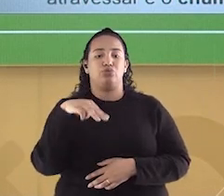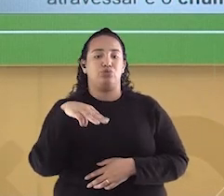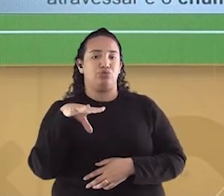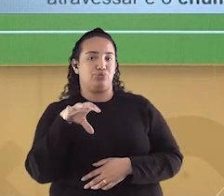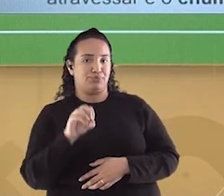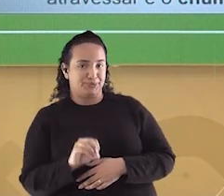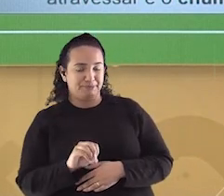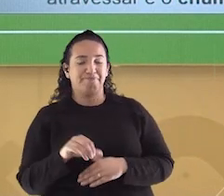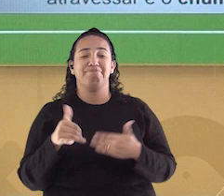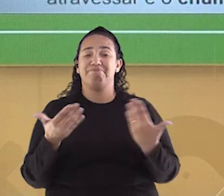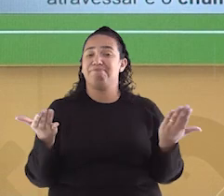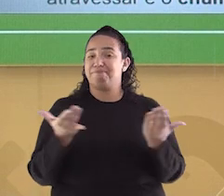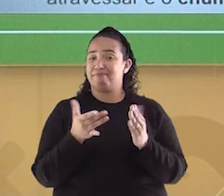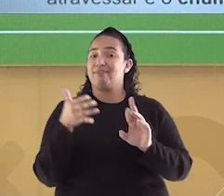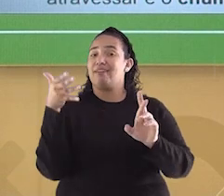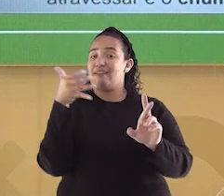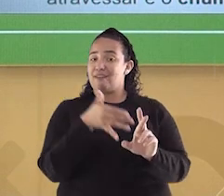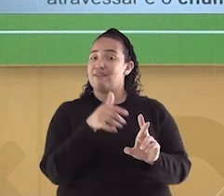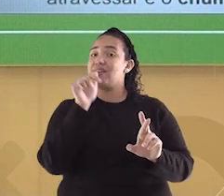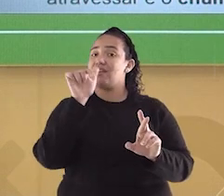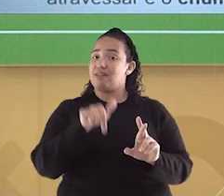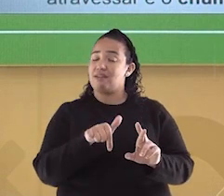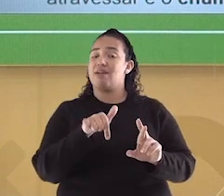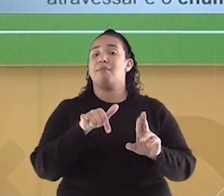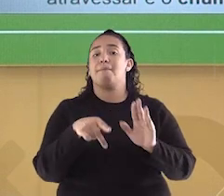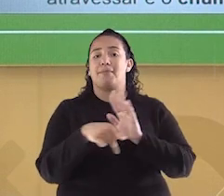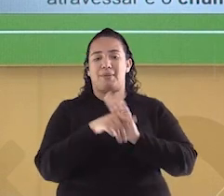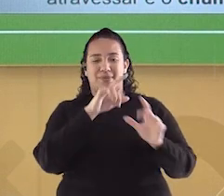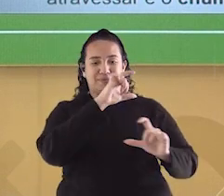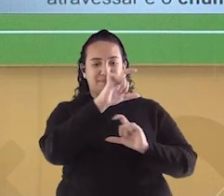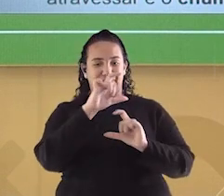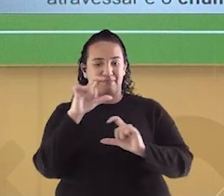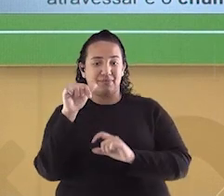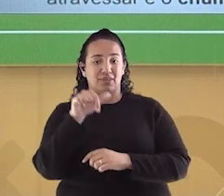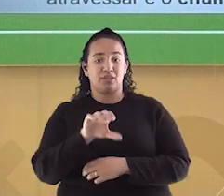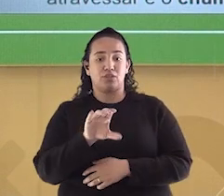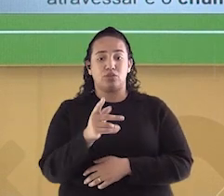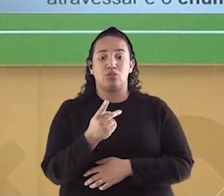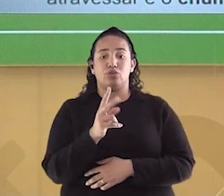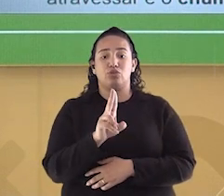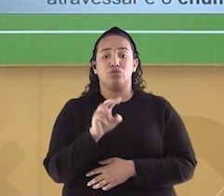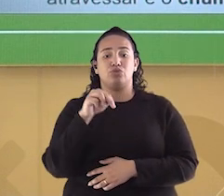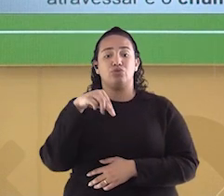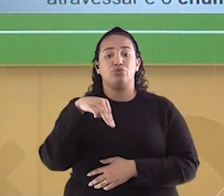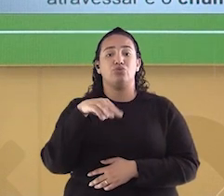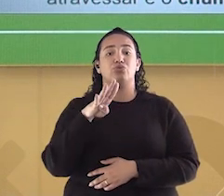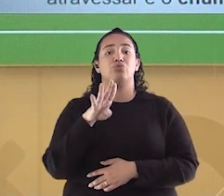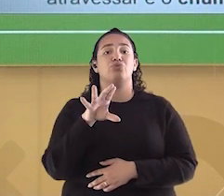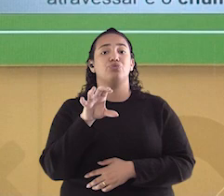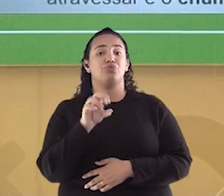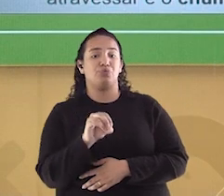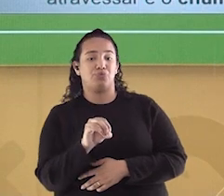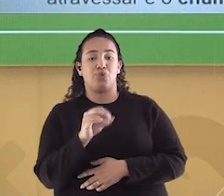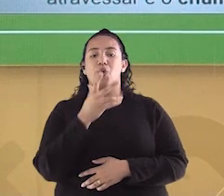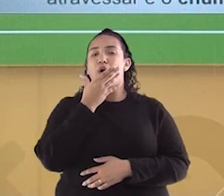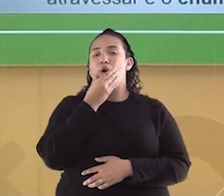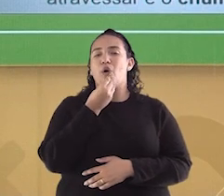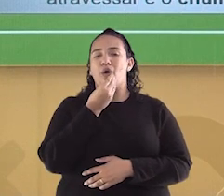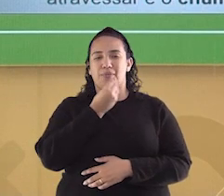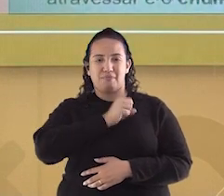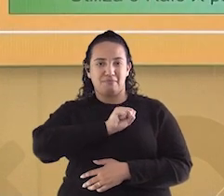referência dos quadrinhos para vocês, porque o chumbo é o único material capaz de parar a visão de raio-x do Superman.